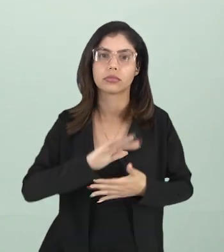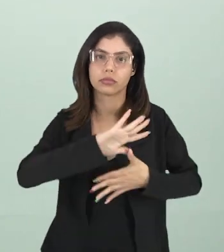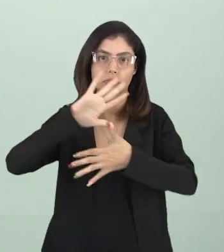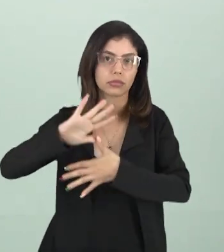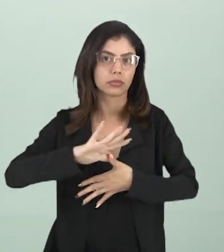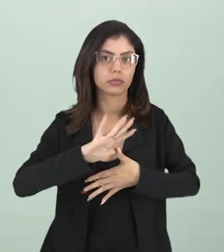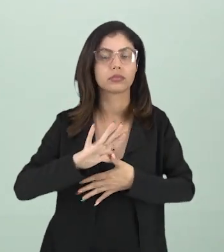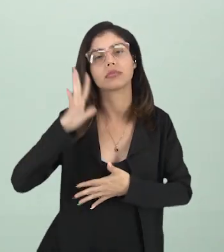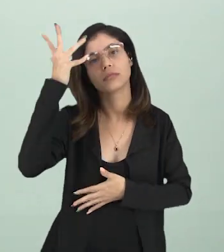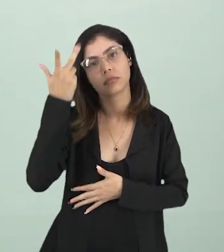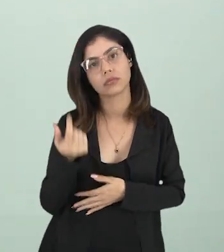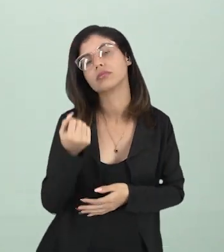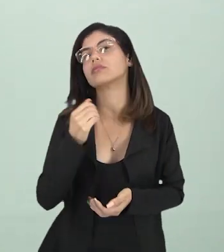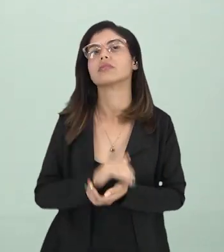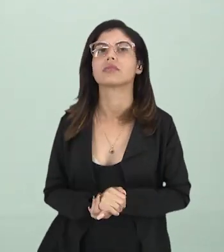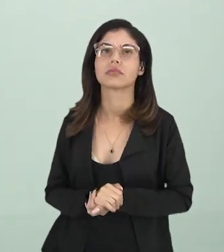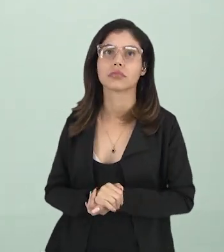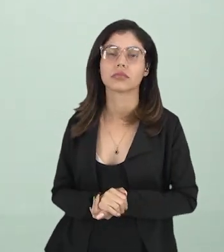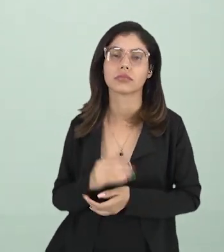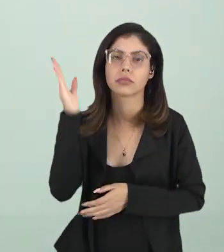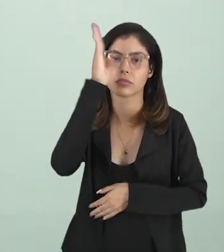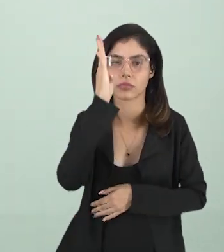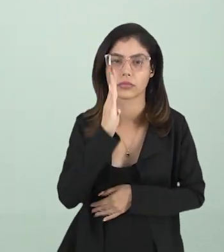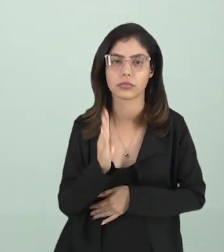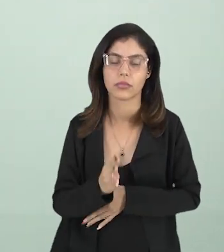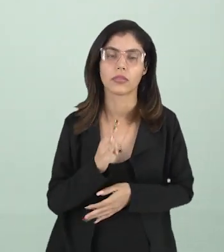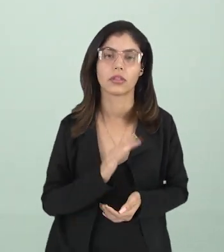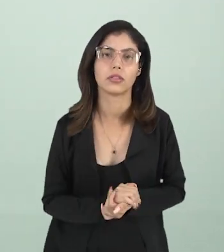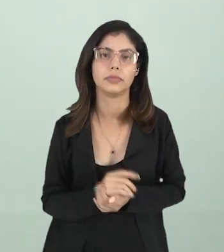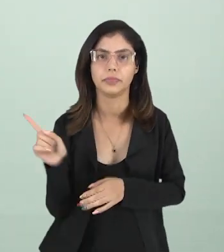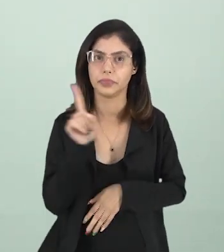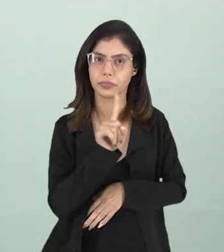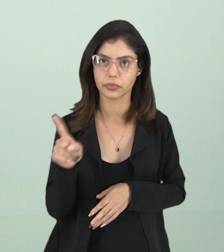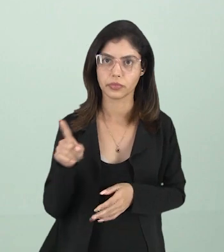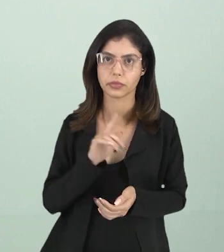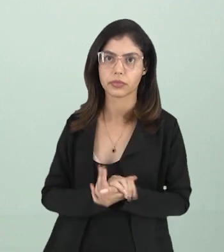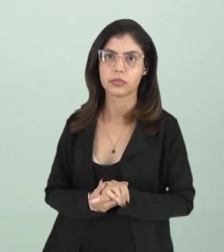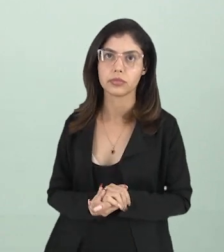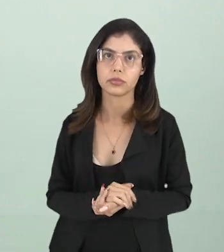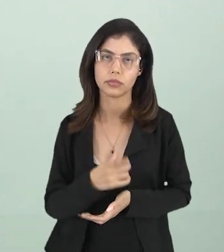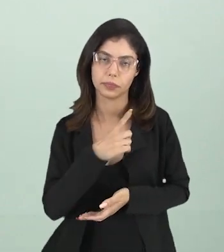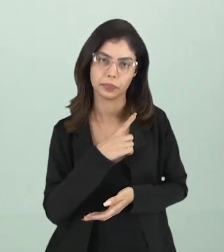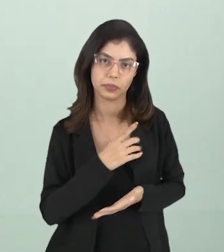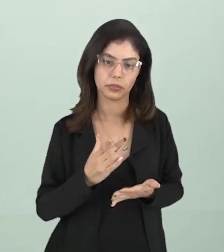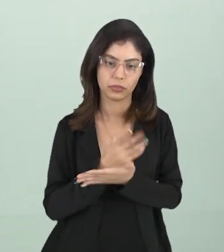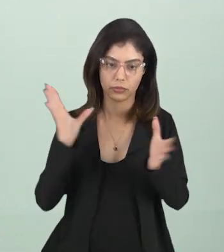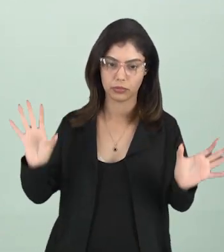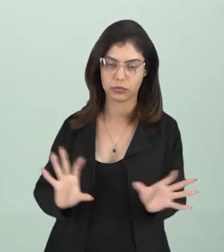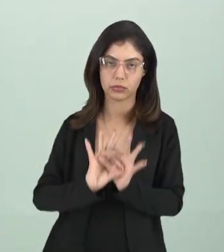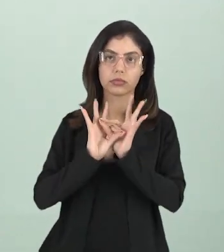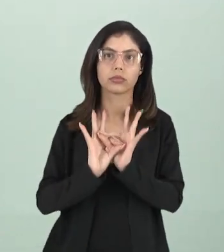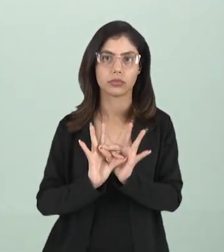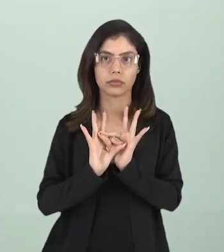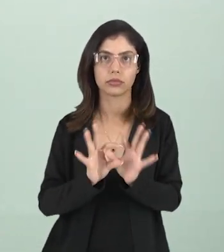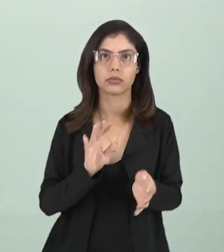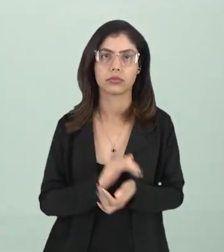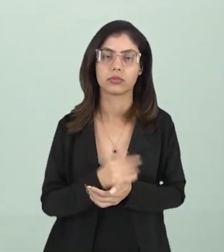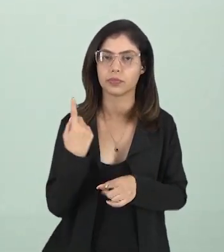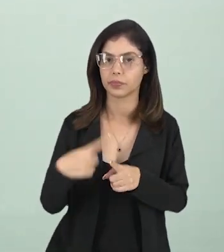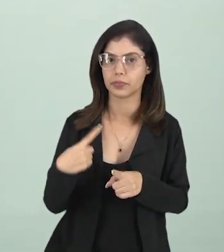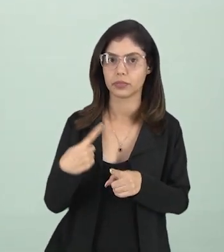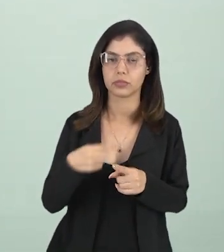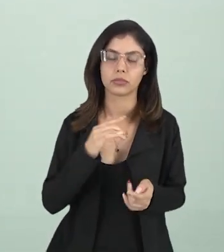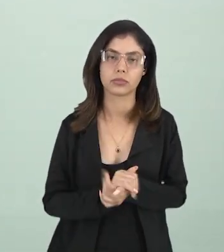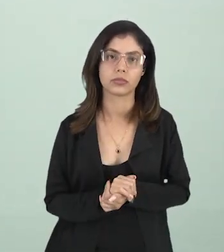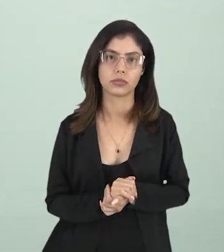africano, Mas o Brasil não, Mas então a gente tem aí essa ligação, Por conta